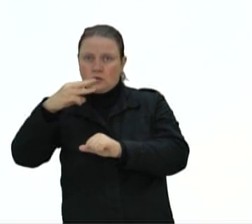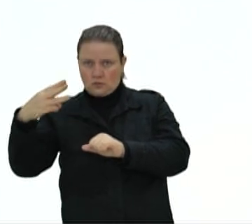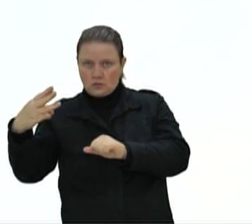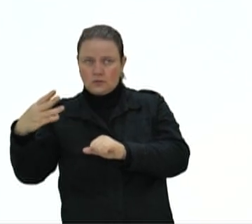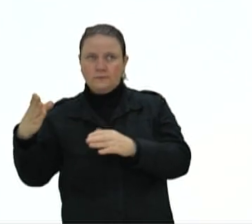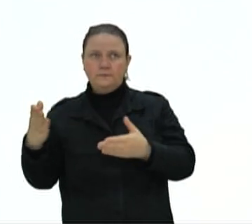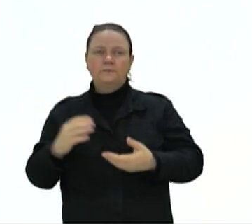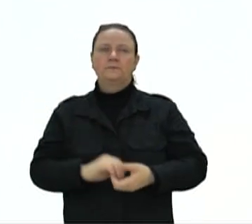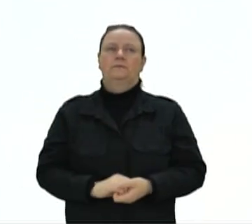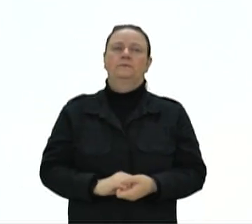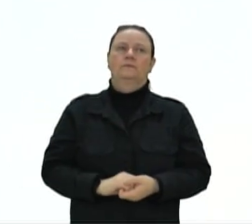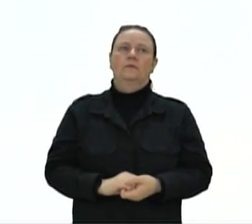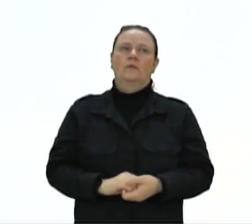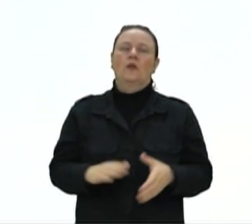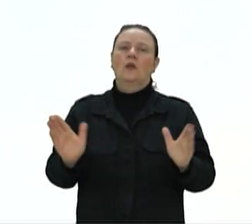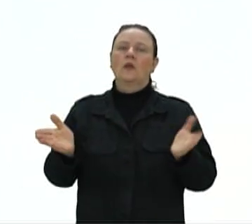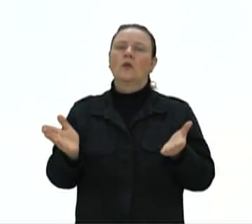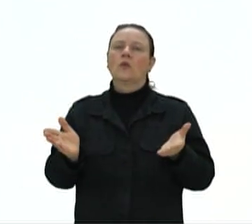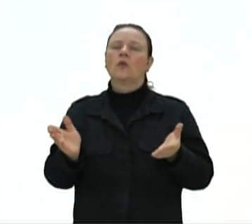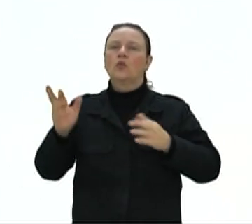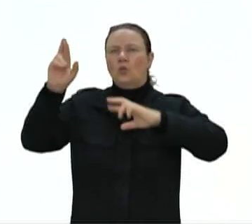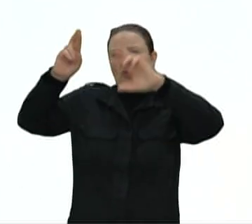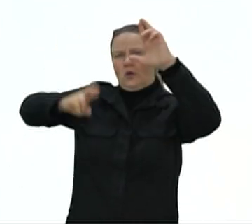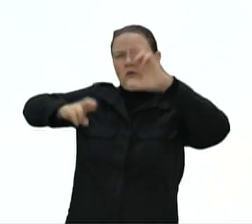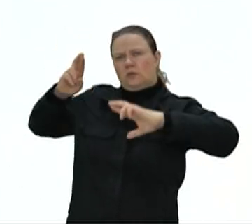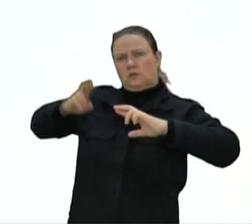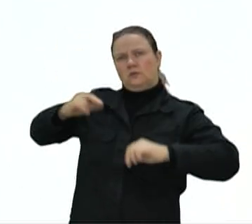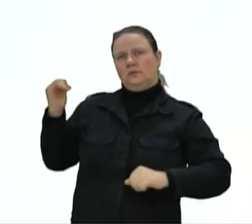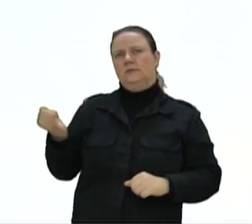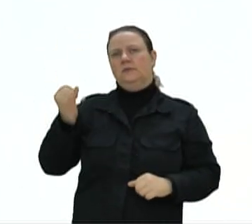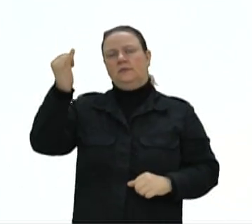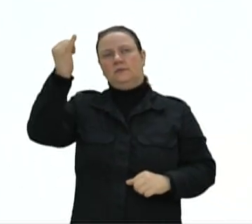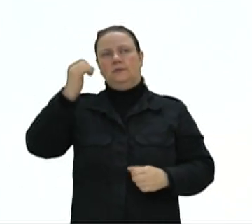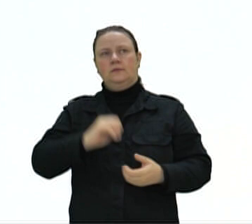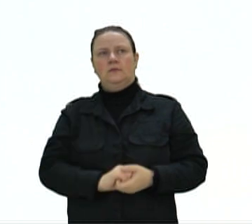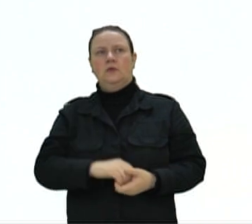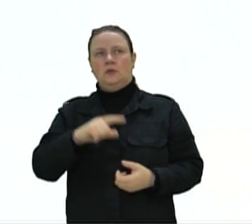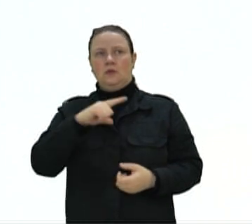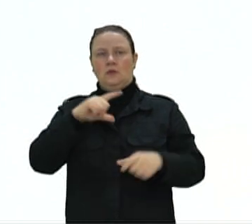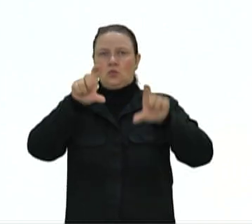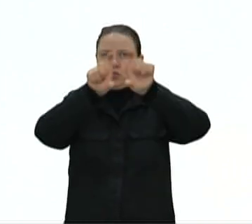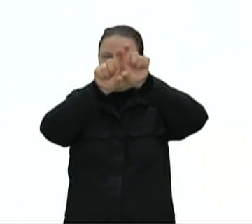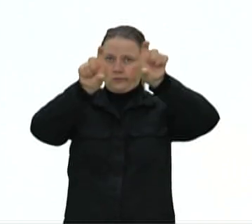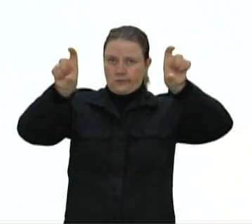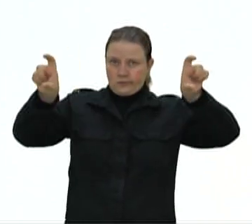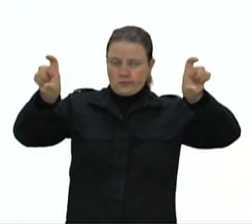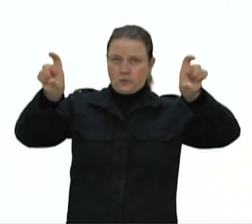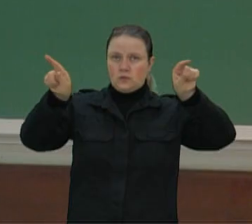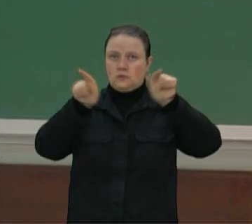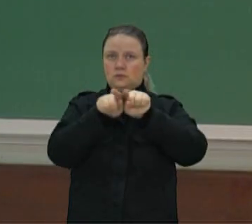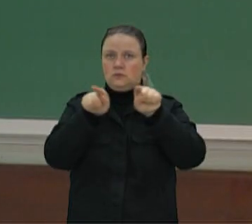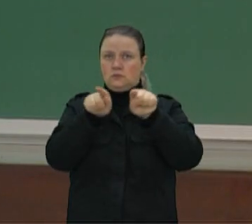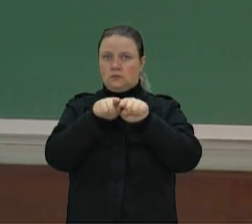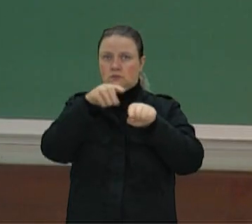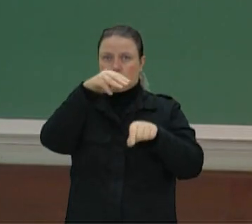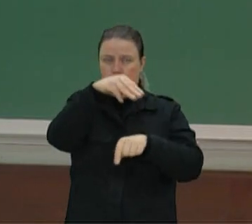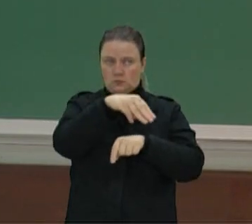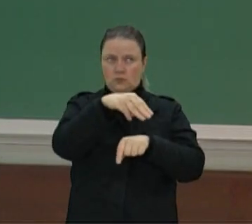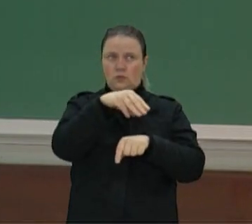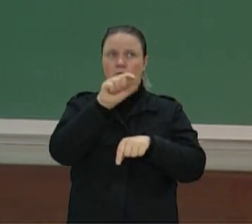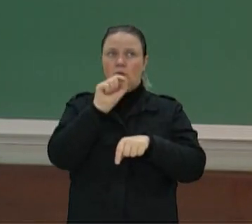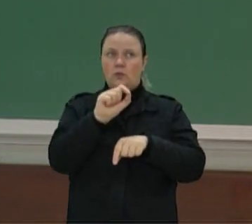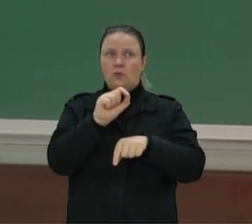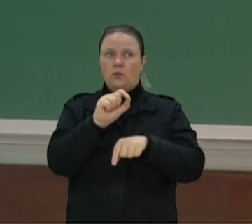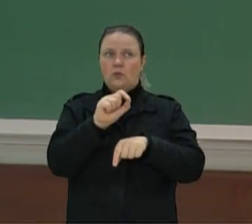esse valor por 100. Agora vamos fazer a análise. Isso é importante a beça, viu? Então eu tenho a equação, tá? Equação de montante, que